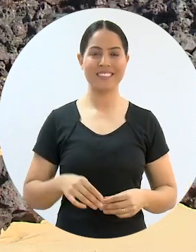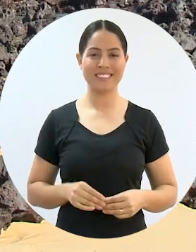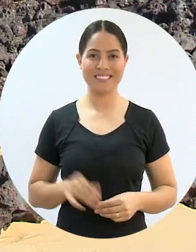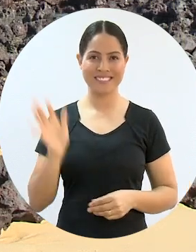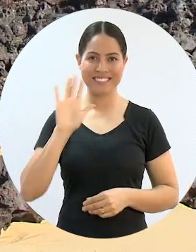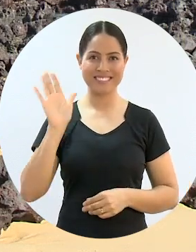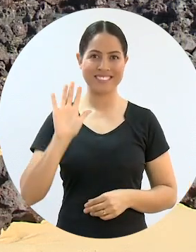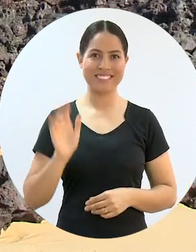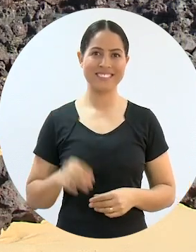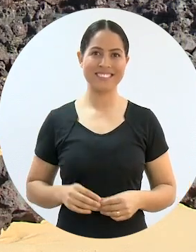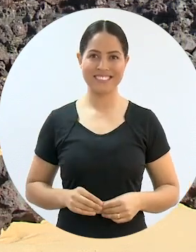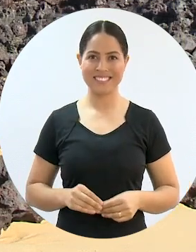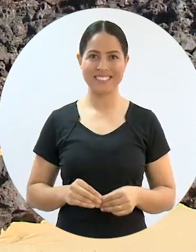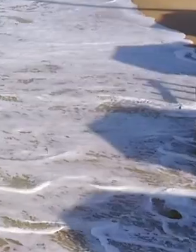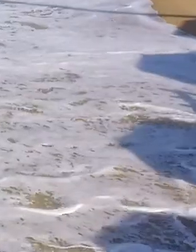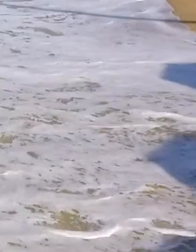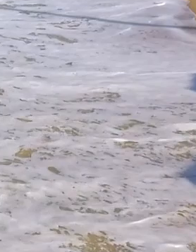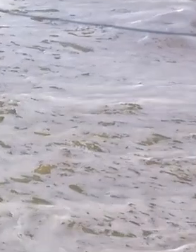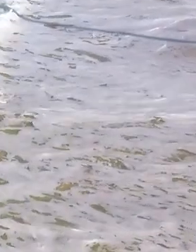Rio Grande do Norte. Tchau, tchau!